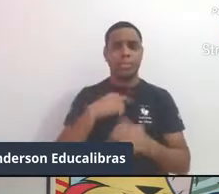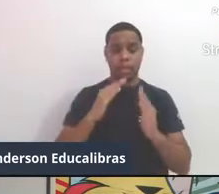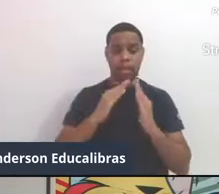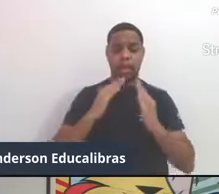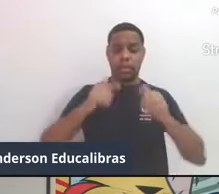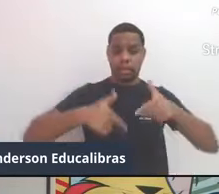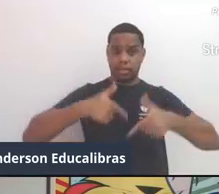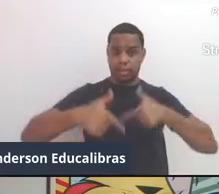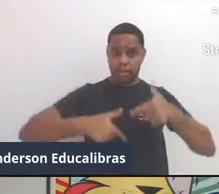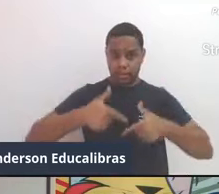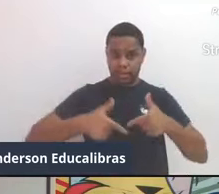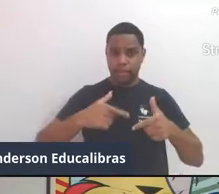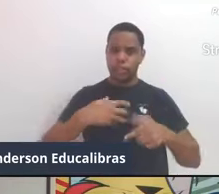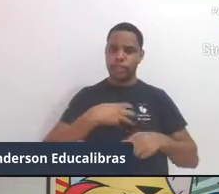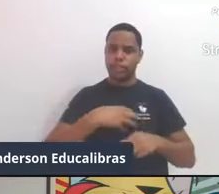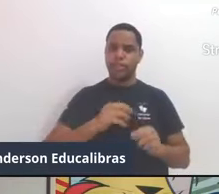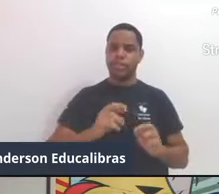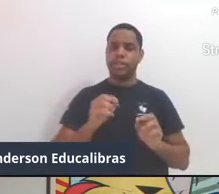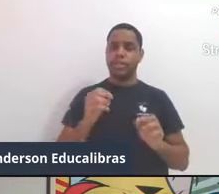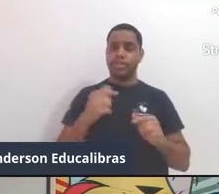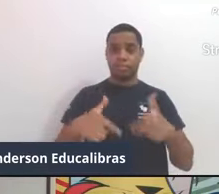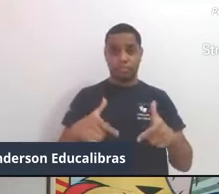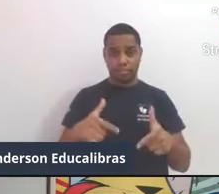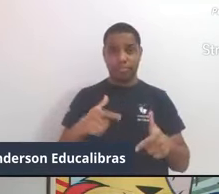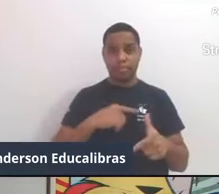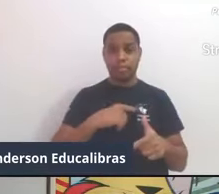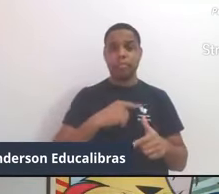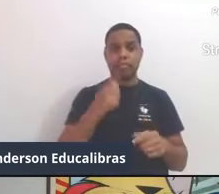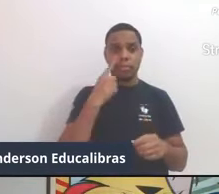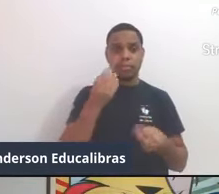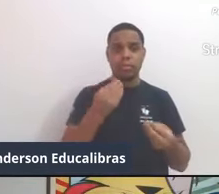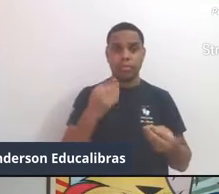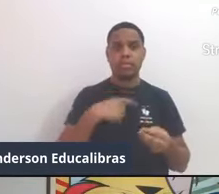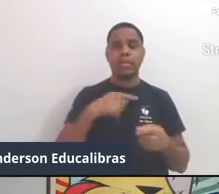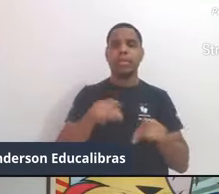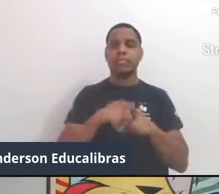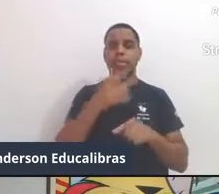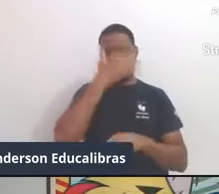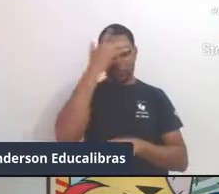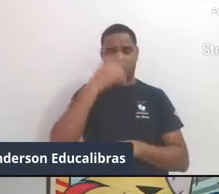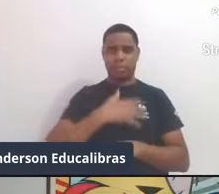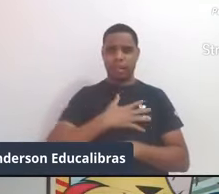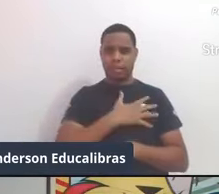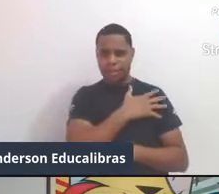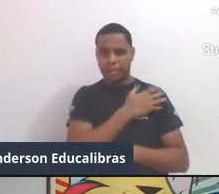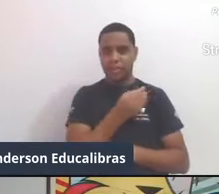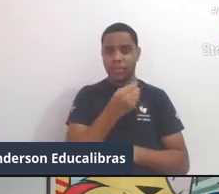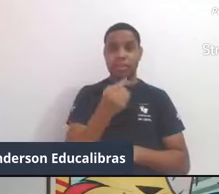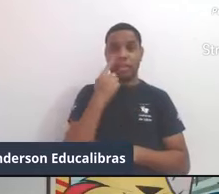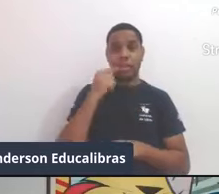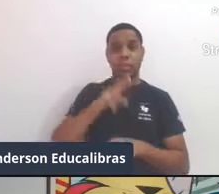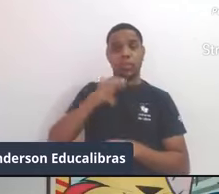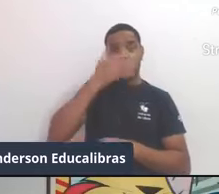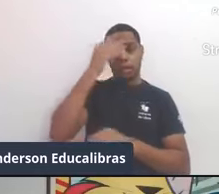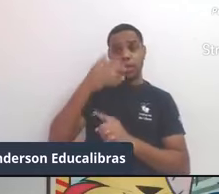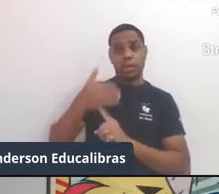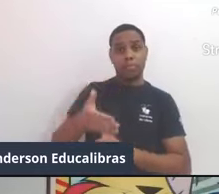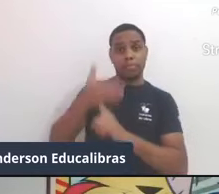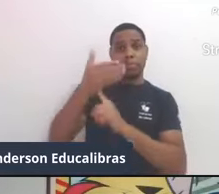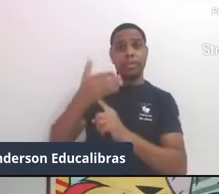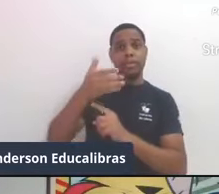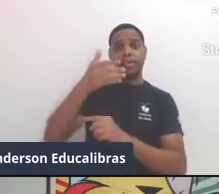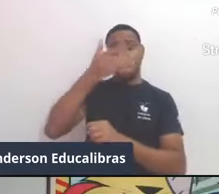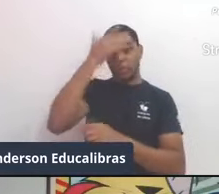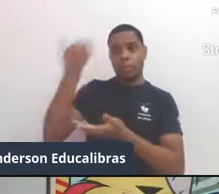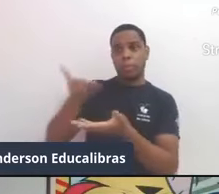essas novas formas de trabalho, ele diminui esse viés do preconceito, porque você está lidando com uma pessoa por meio da tecnologia, então não está